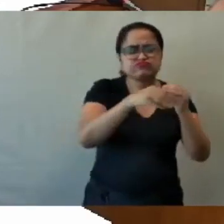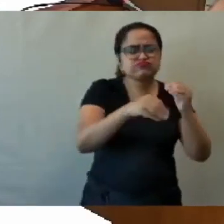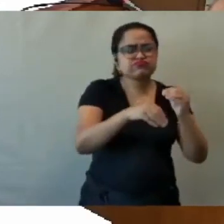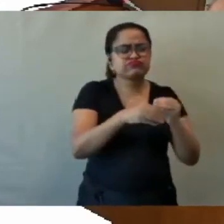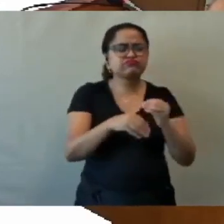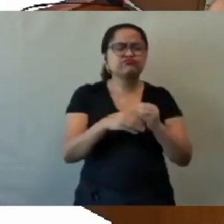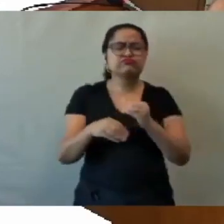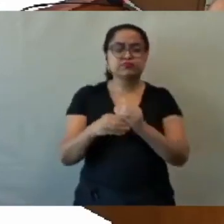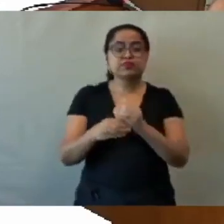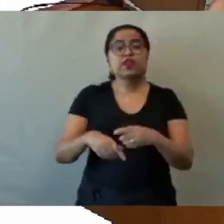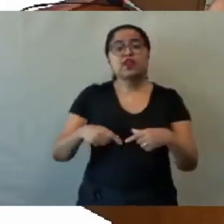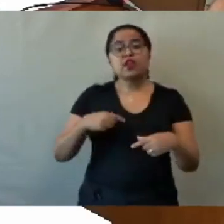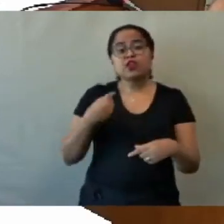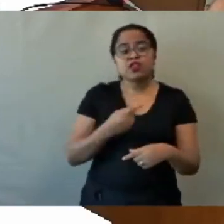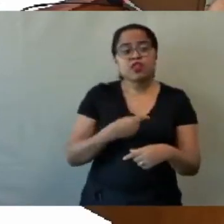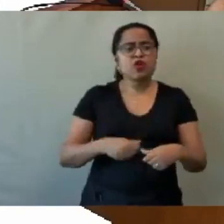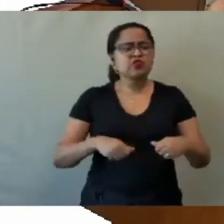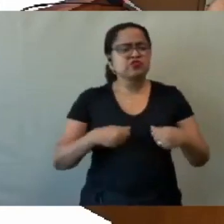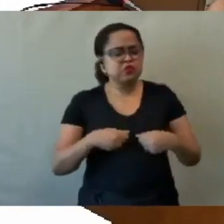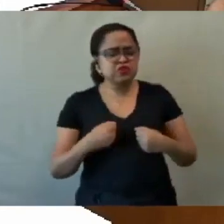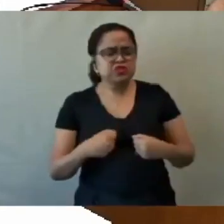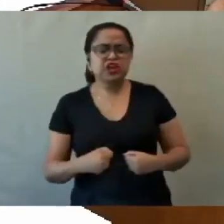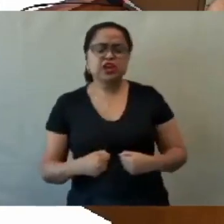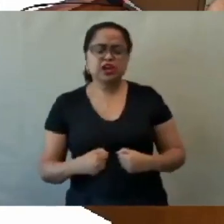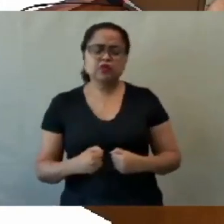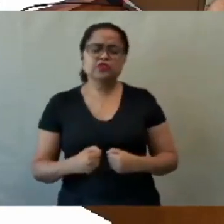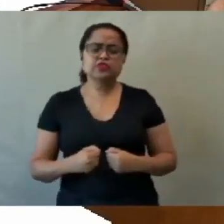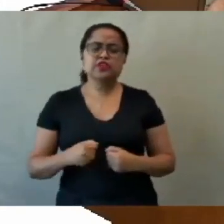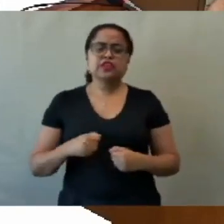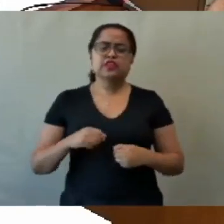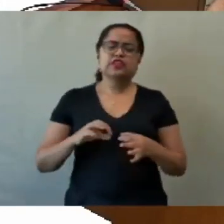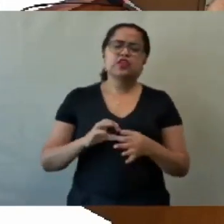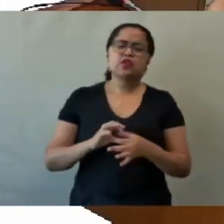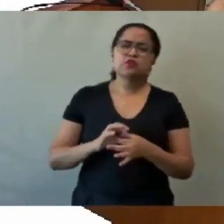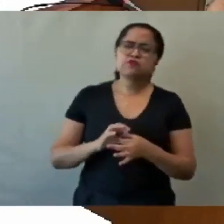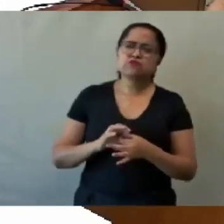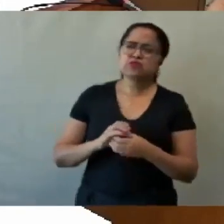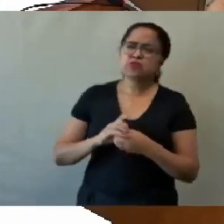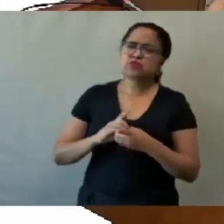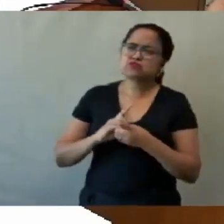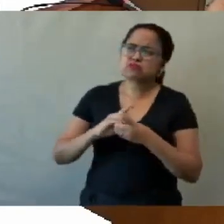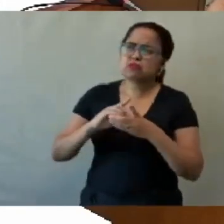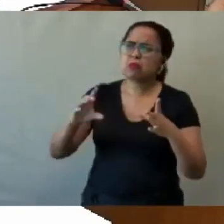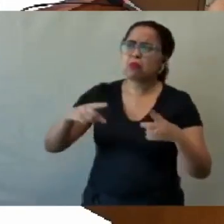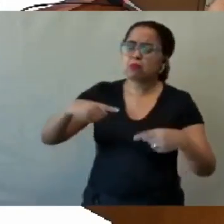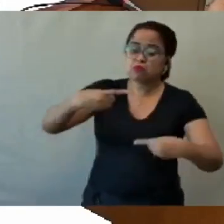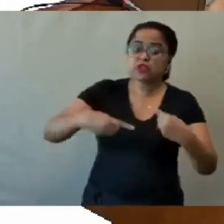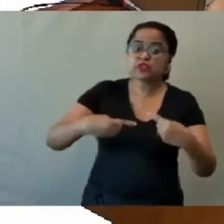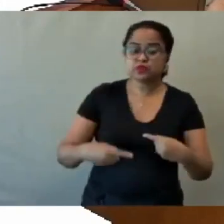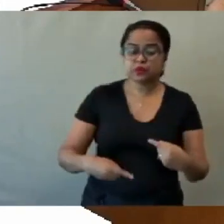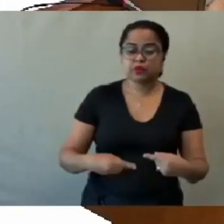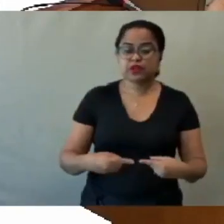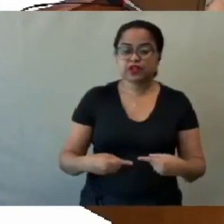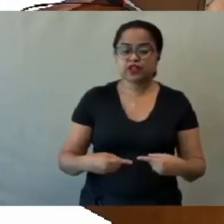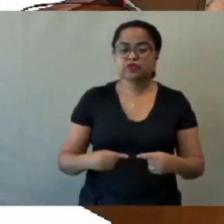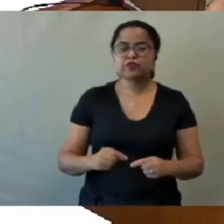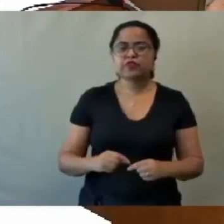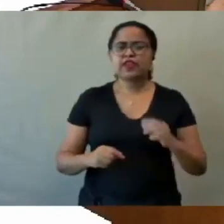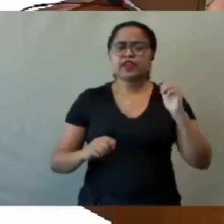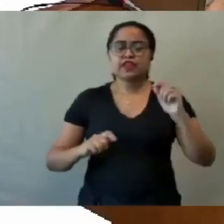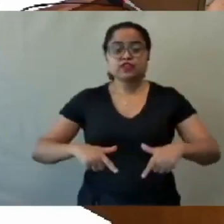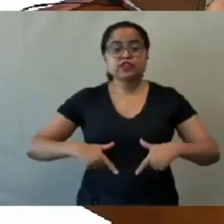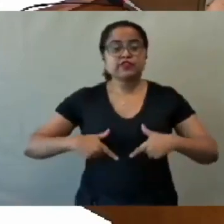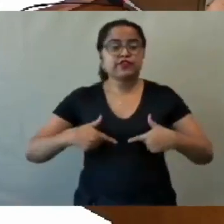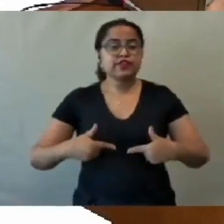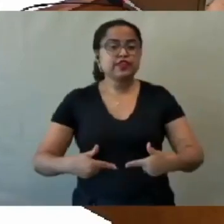possa ter espaço para um debate democrático e que a gente defenda esse plano de uma maneira